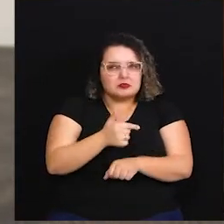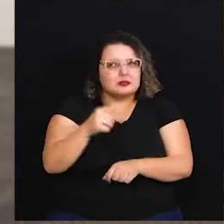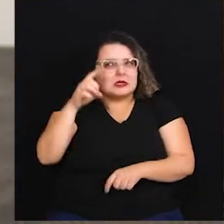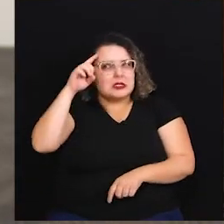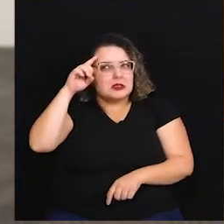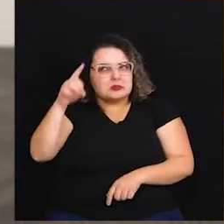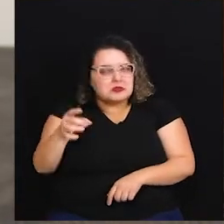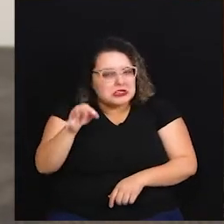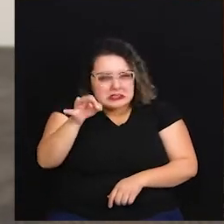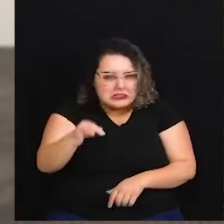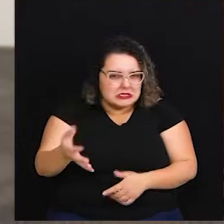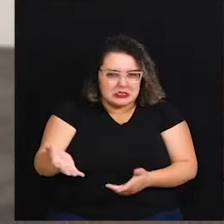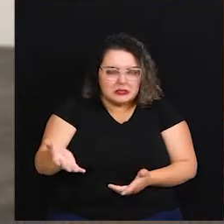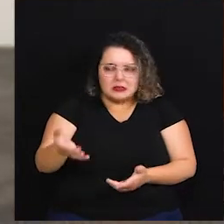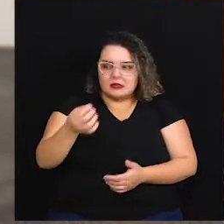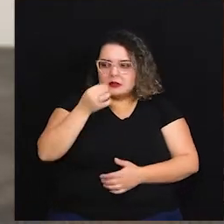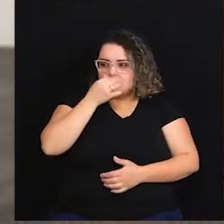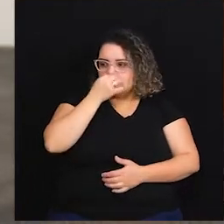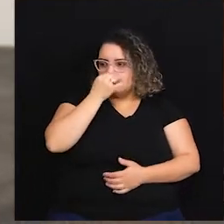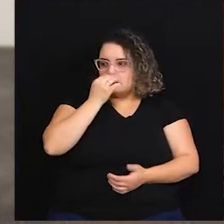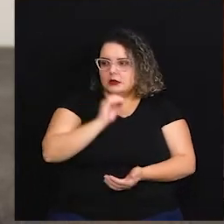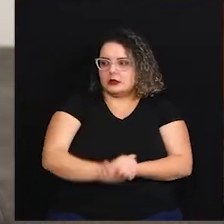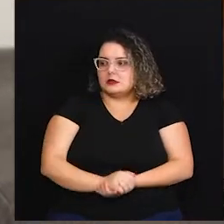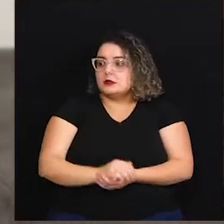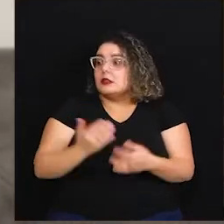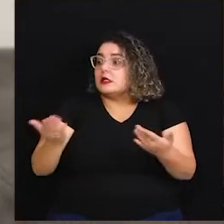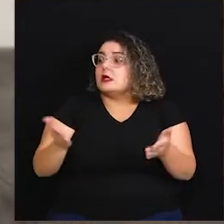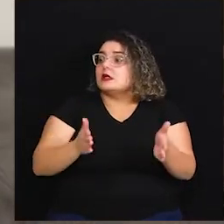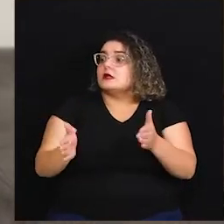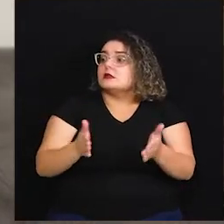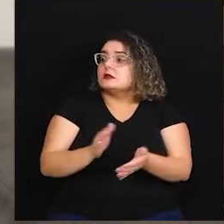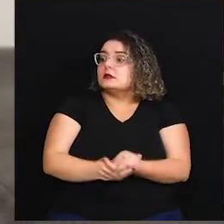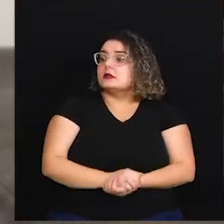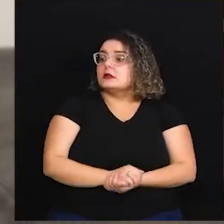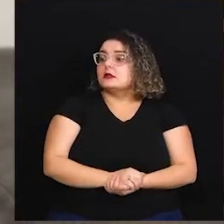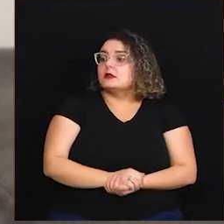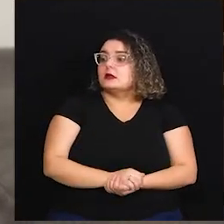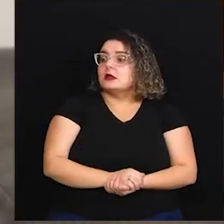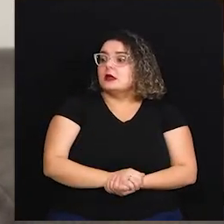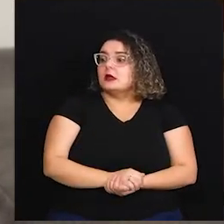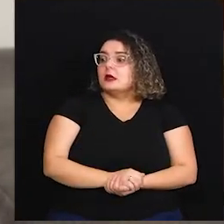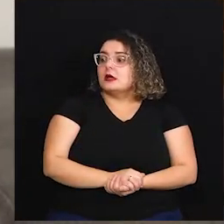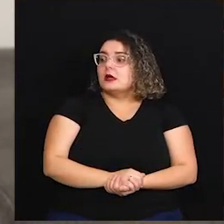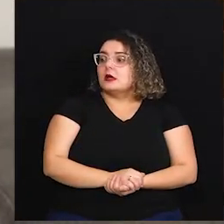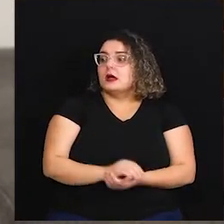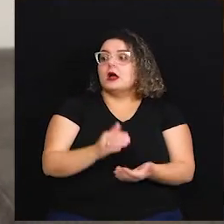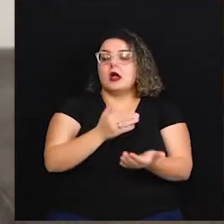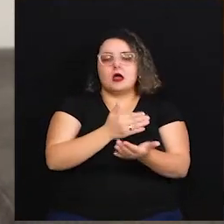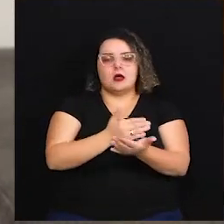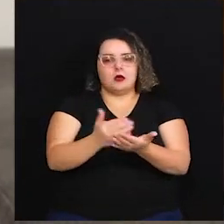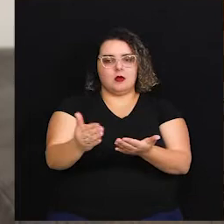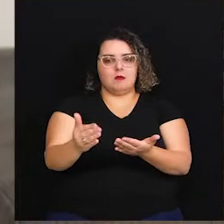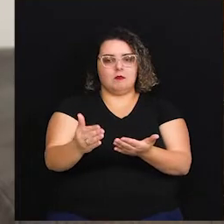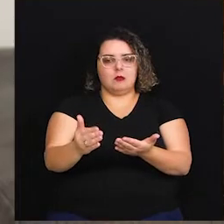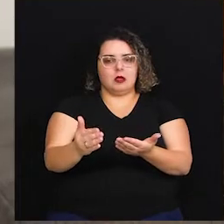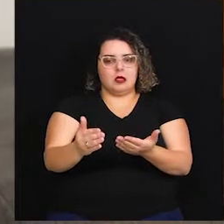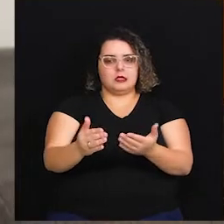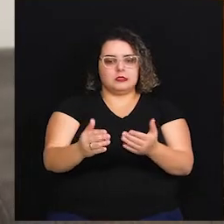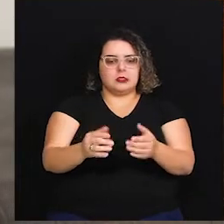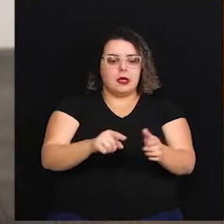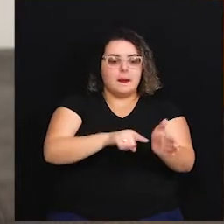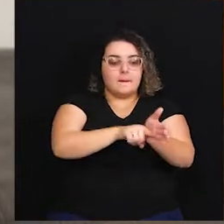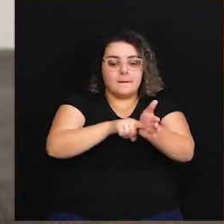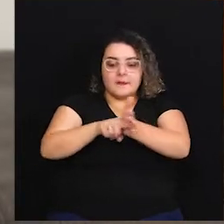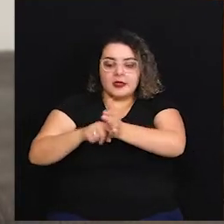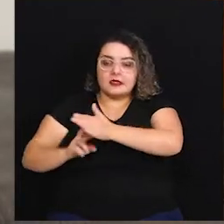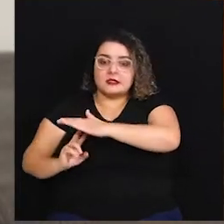data exata. Sim. E a partir daí? A partir daí, aí a gente começa a pesquisar feiras